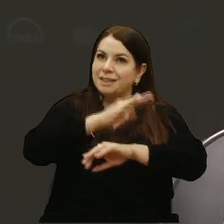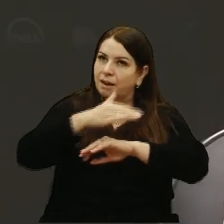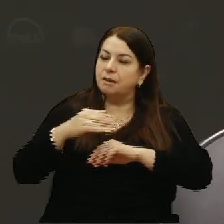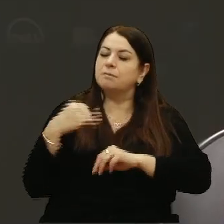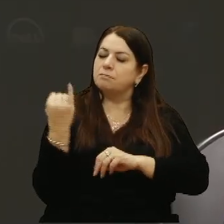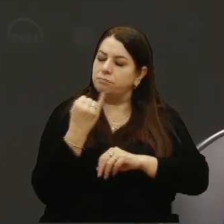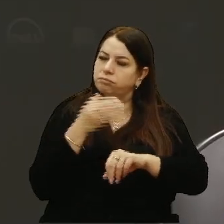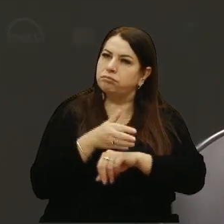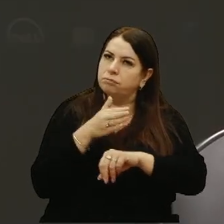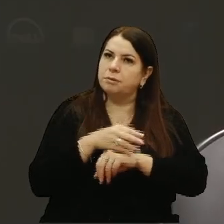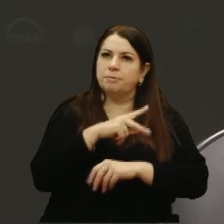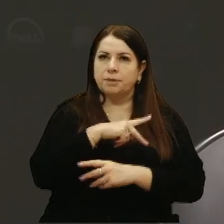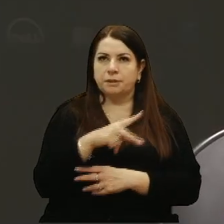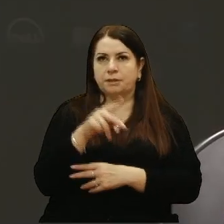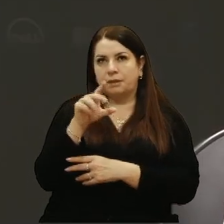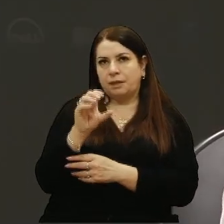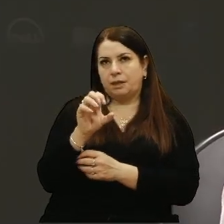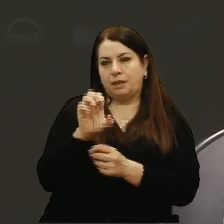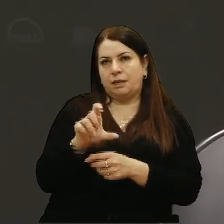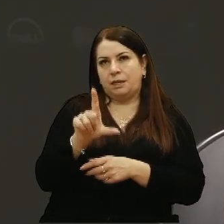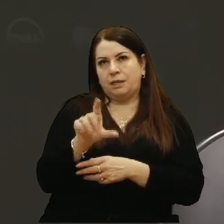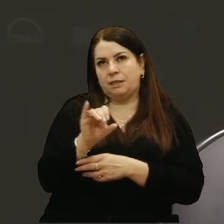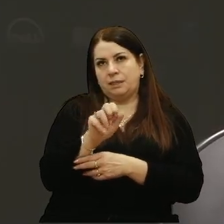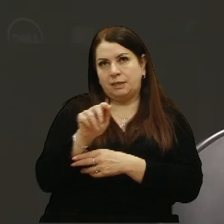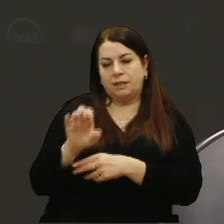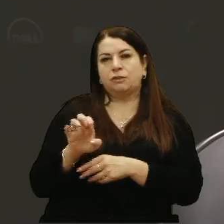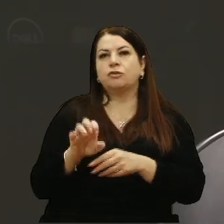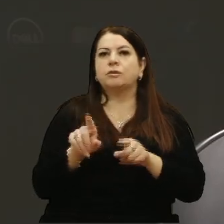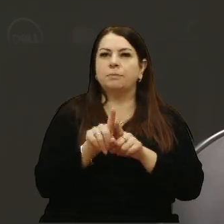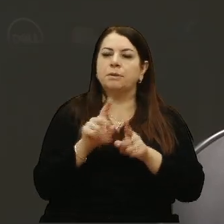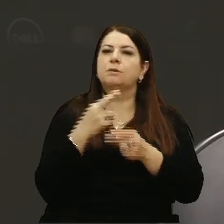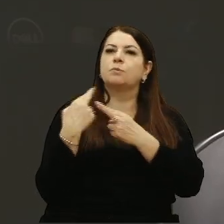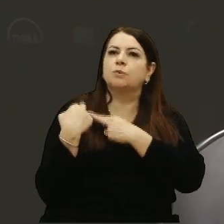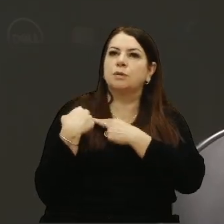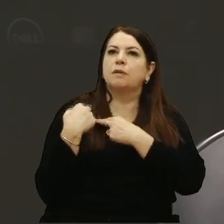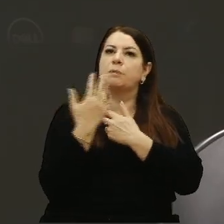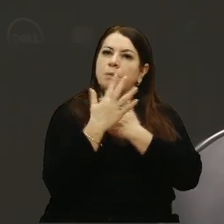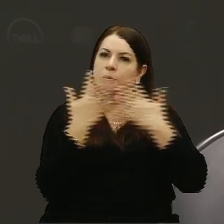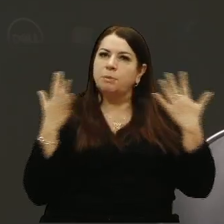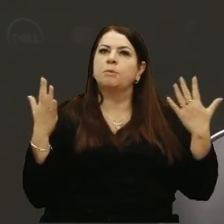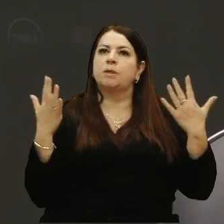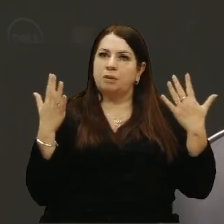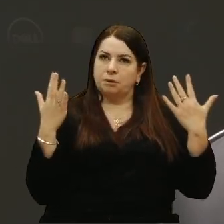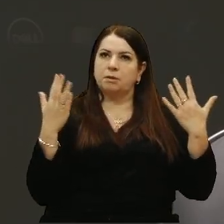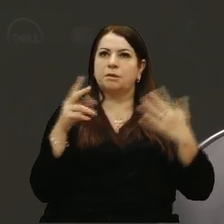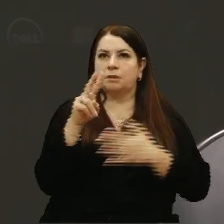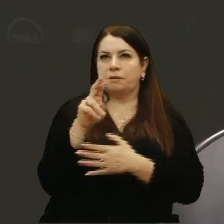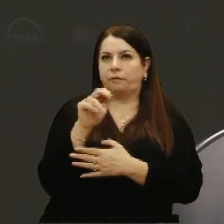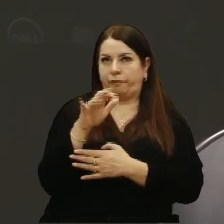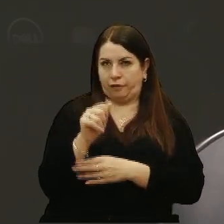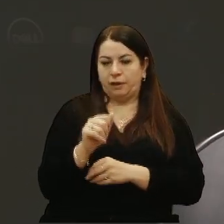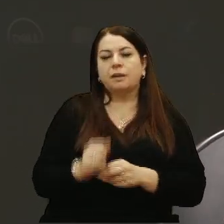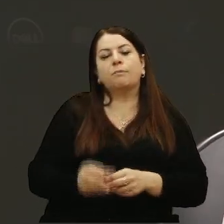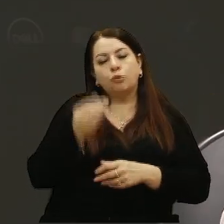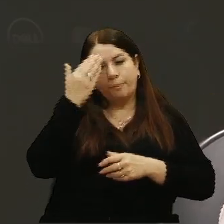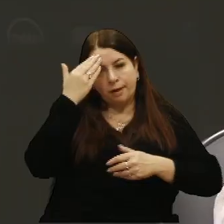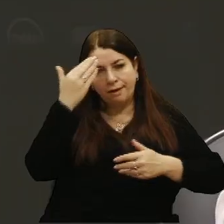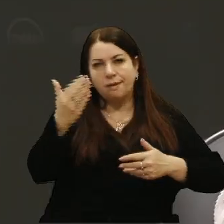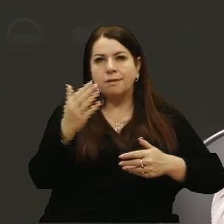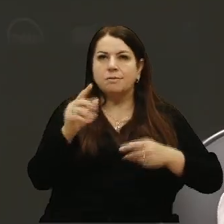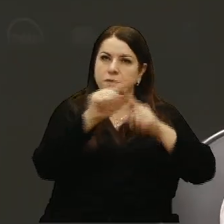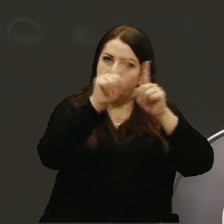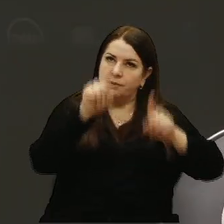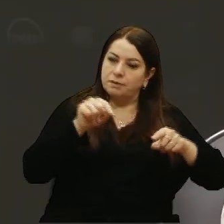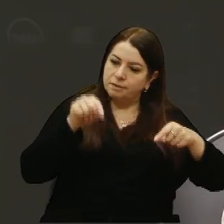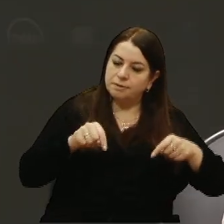sua presidente, Lisete Joselame, e também da sua responsável pelo meio ambiente, a Vera Damian. Então, meu muito obrigado aos servidores